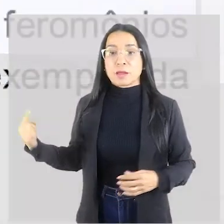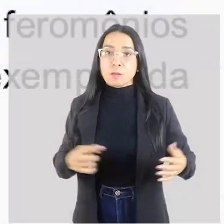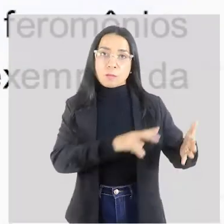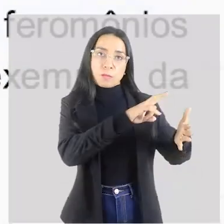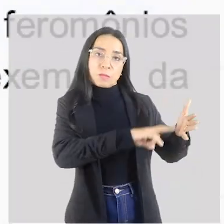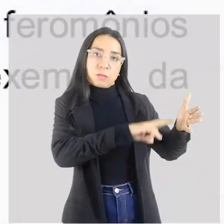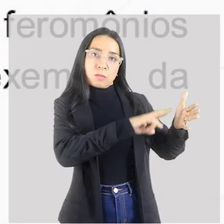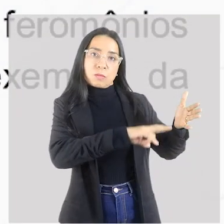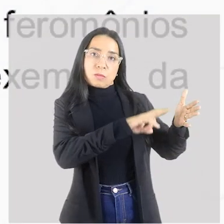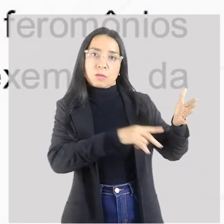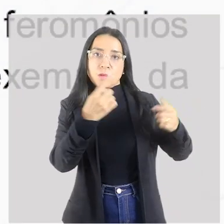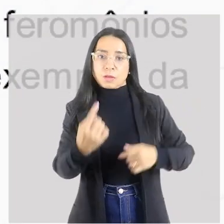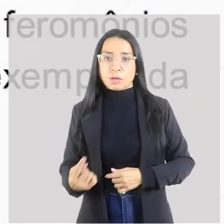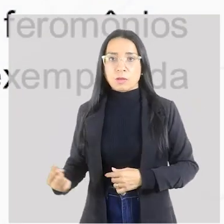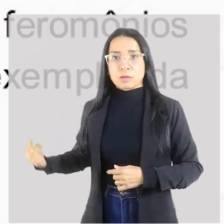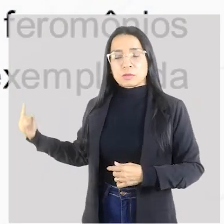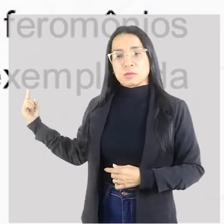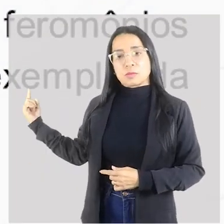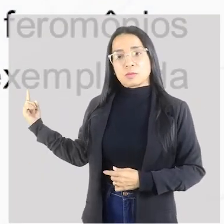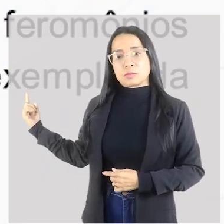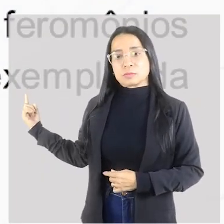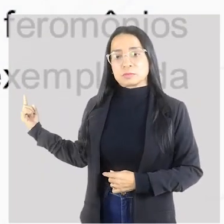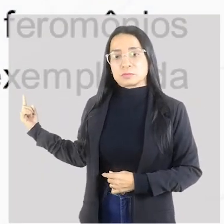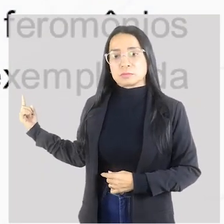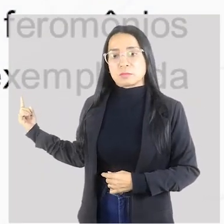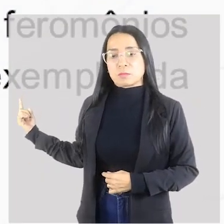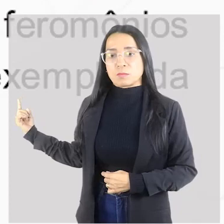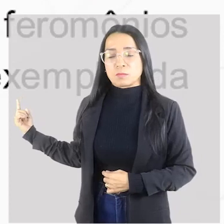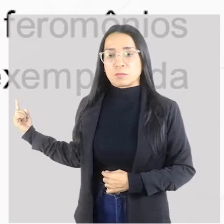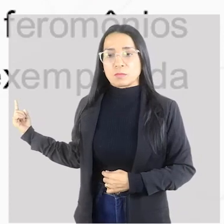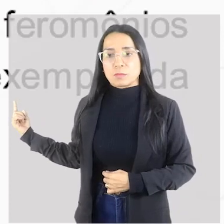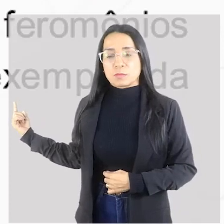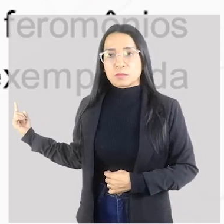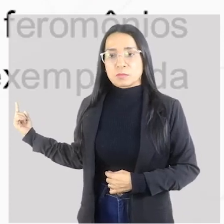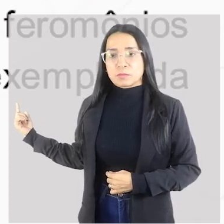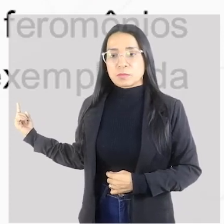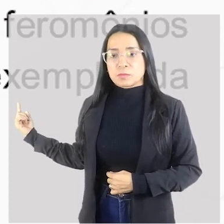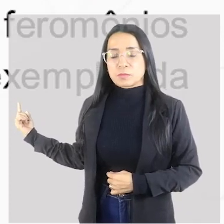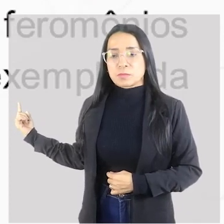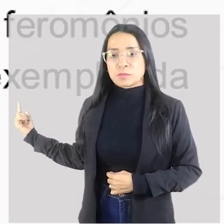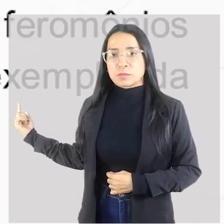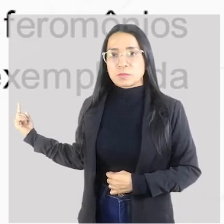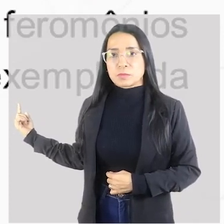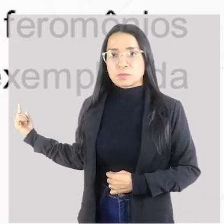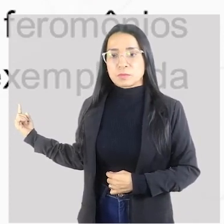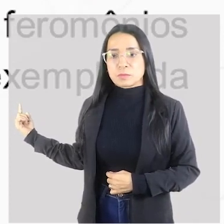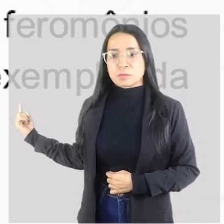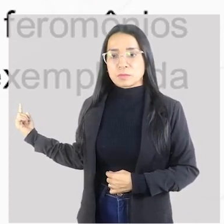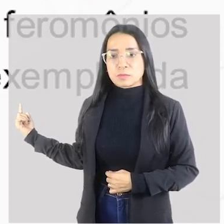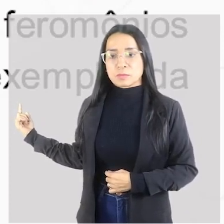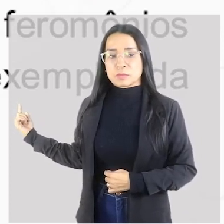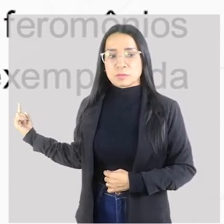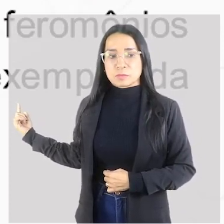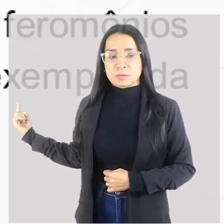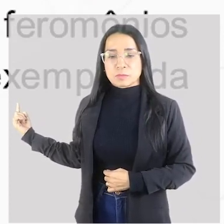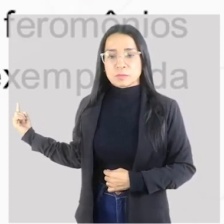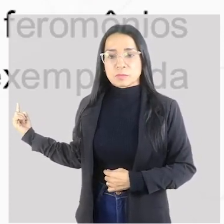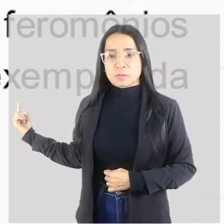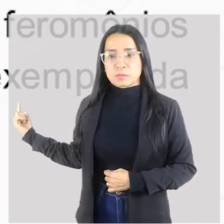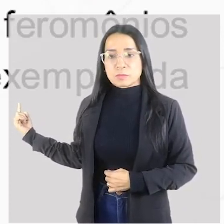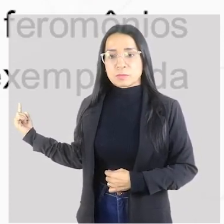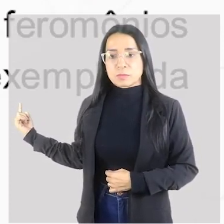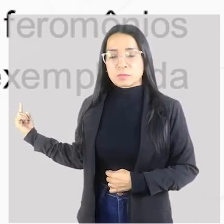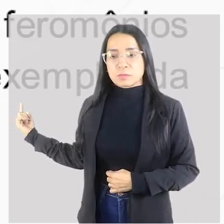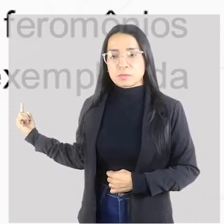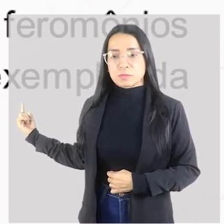Inúmeros exemplos de substâncias naturais apresentam o fenômeno da isomeria geométrica. Entre estas, os